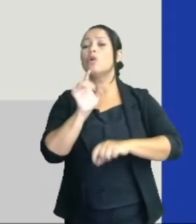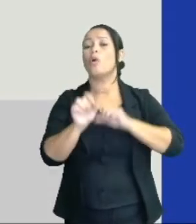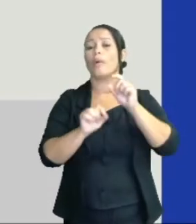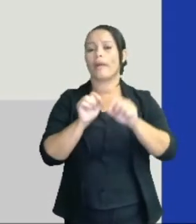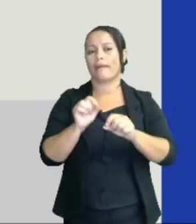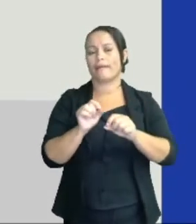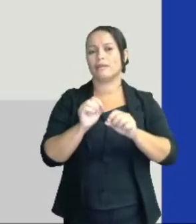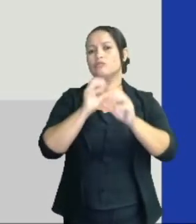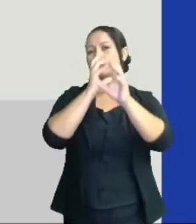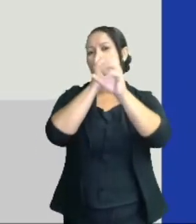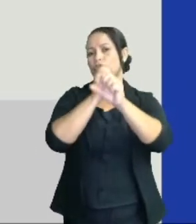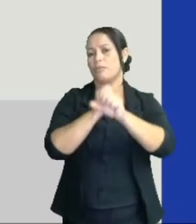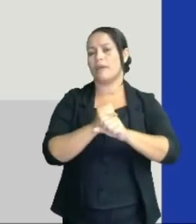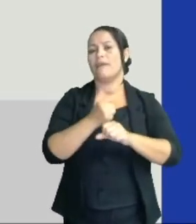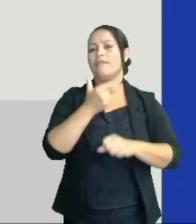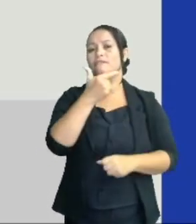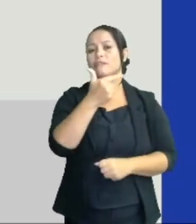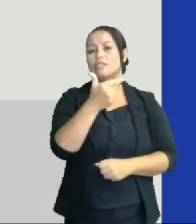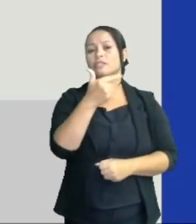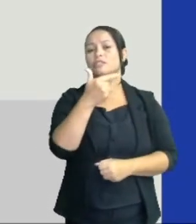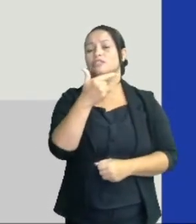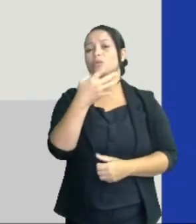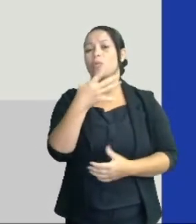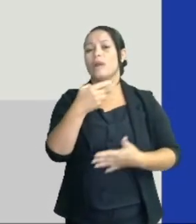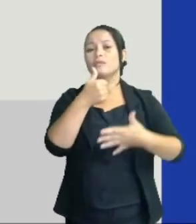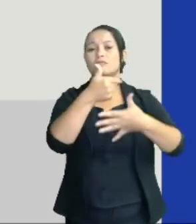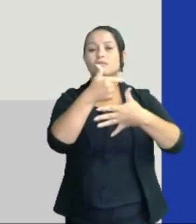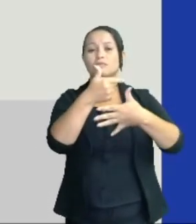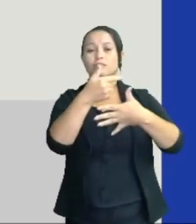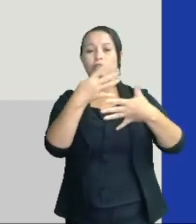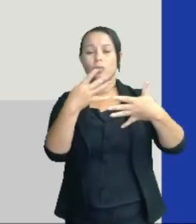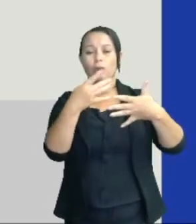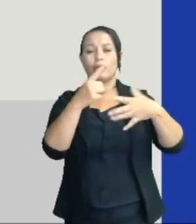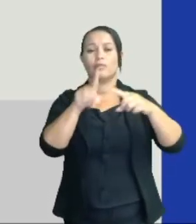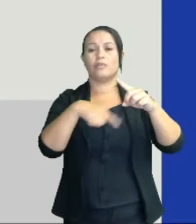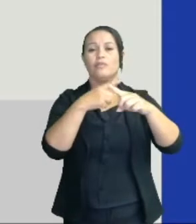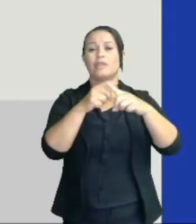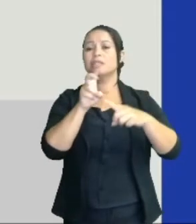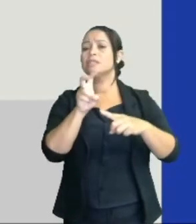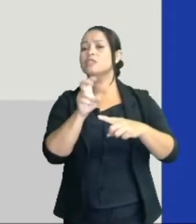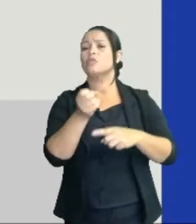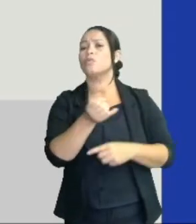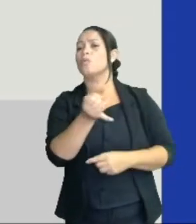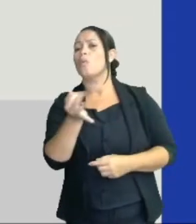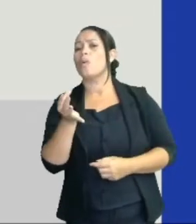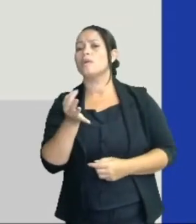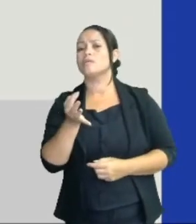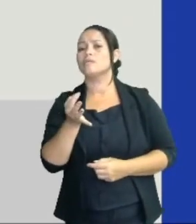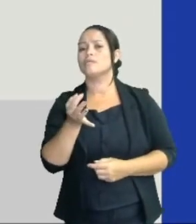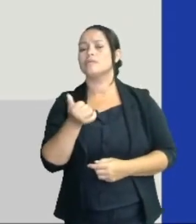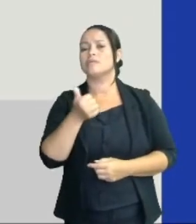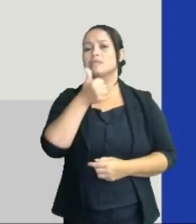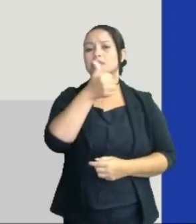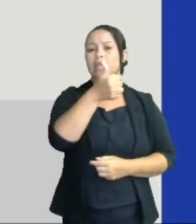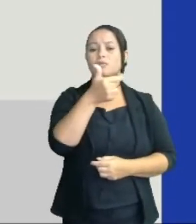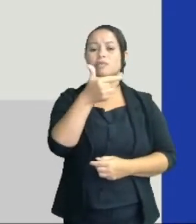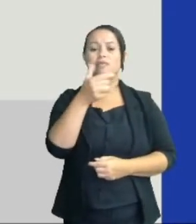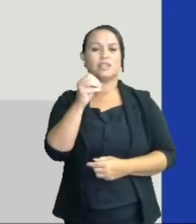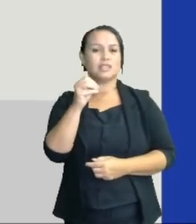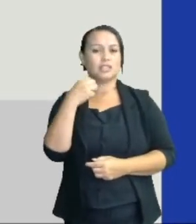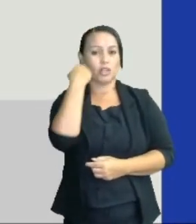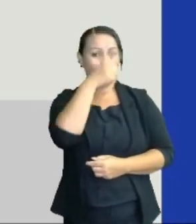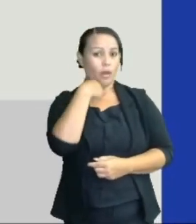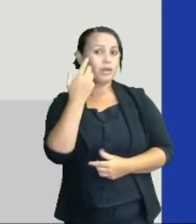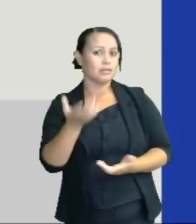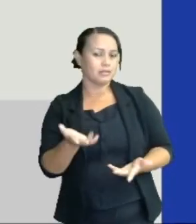colocar 24 5 vezes. 24 vezes 5, quanto é que dá? 120 horas, não é